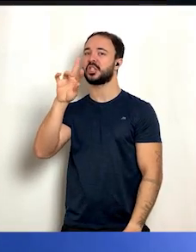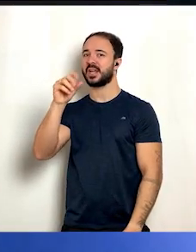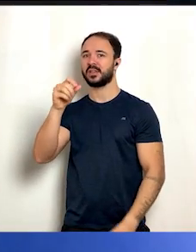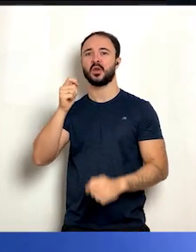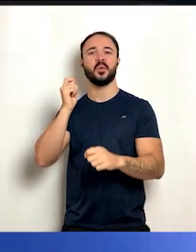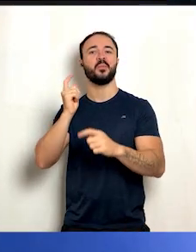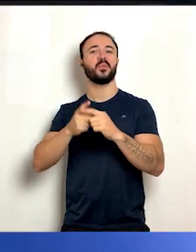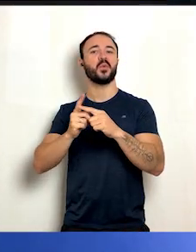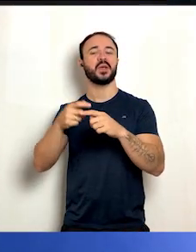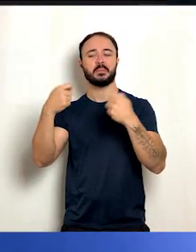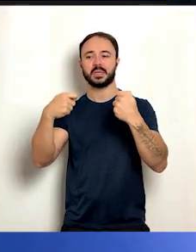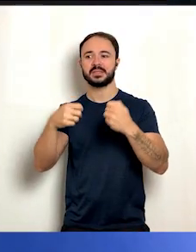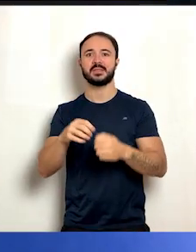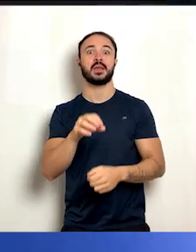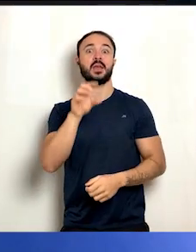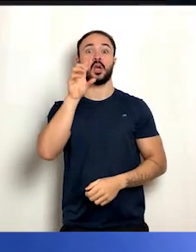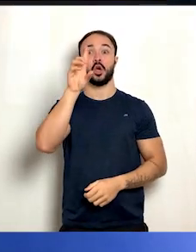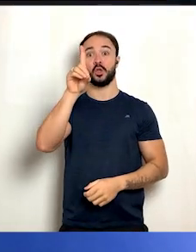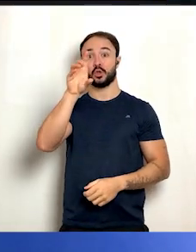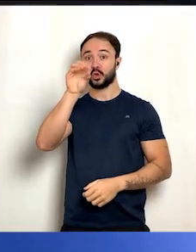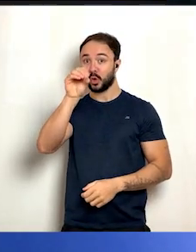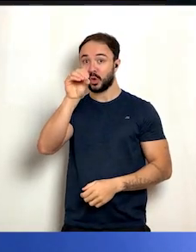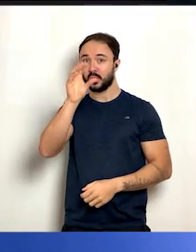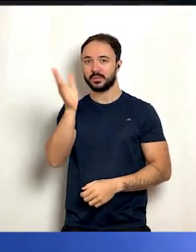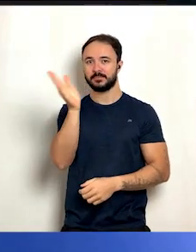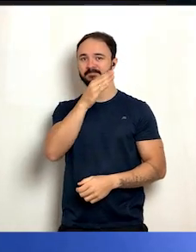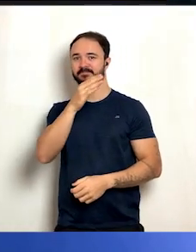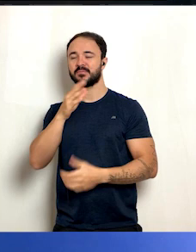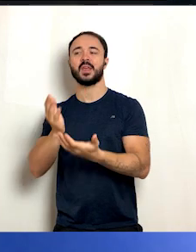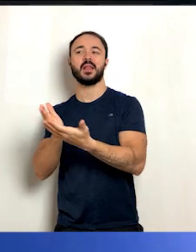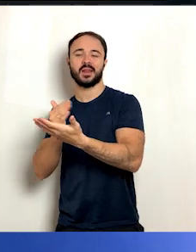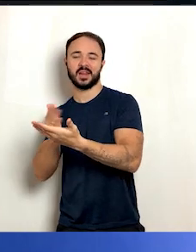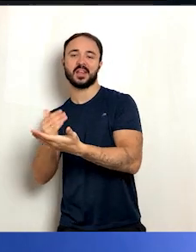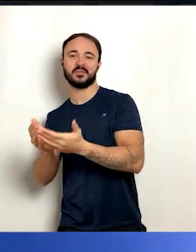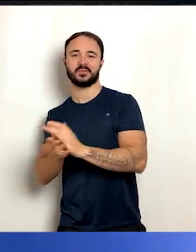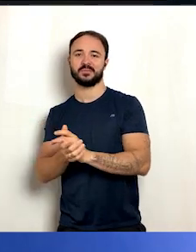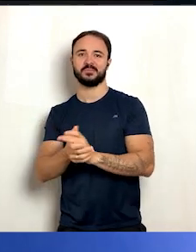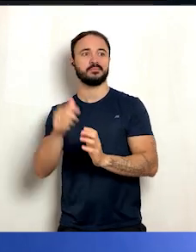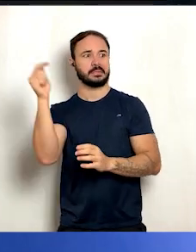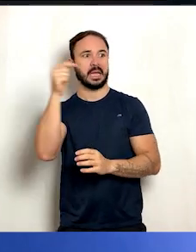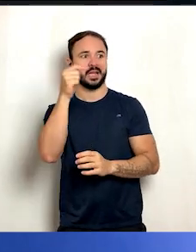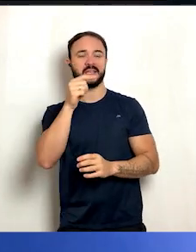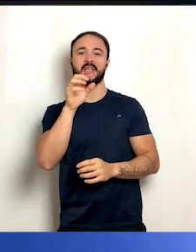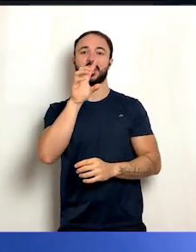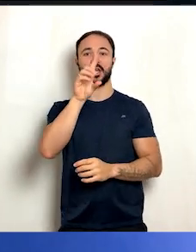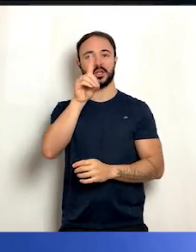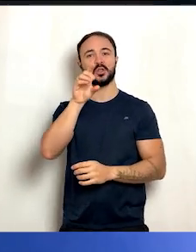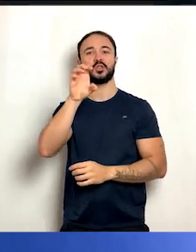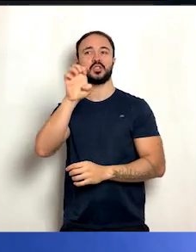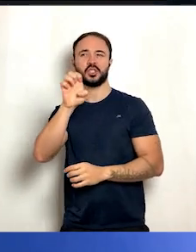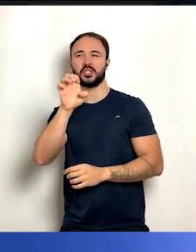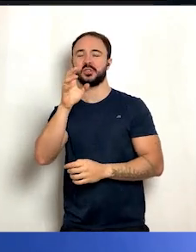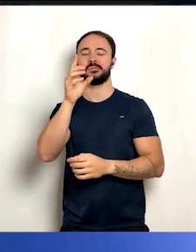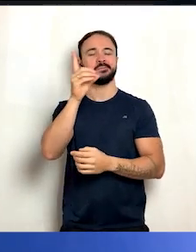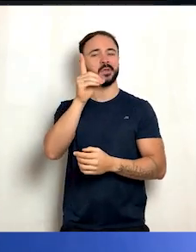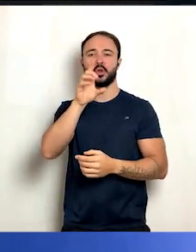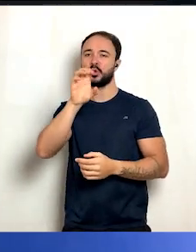essencial para complementar seu sentido e neste complemento há a presença da preposição de.